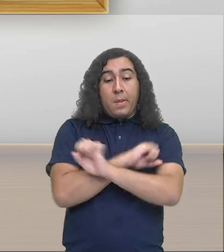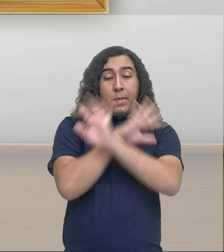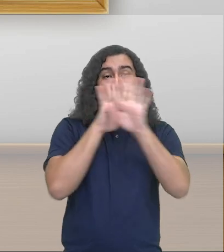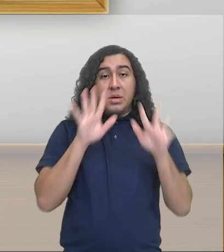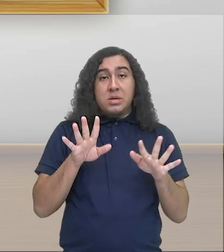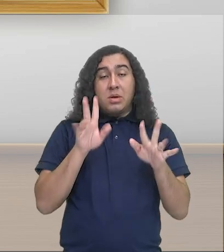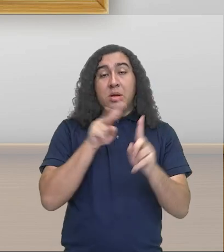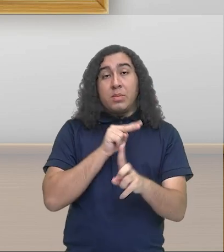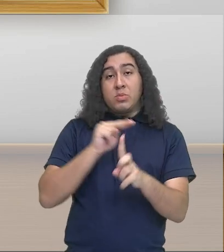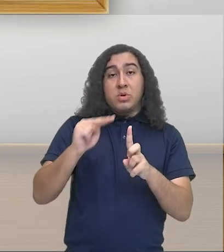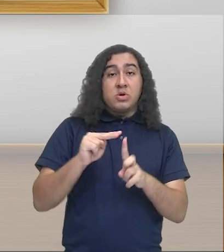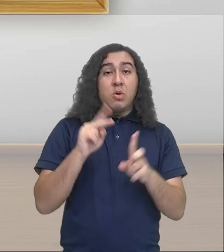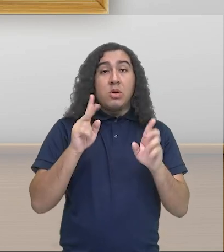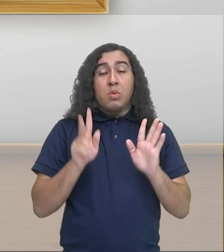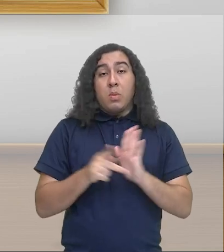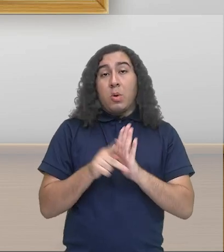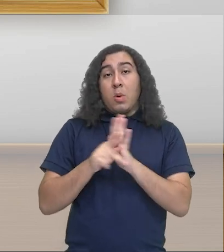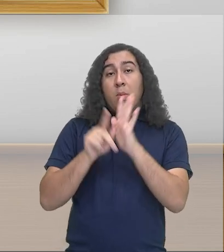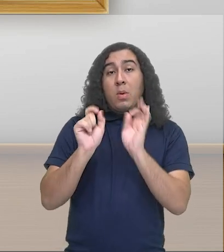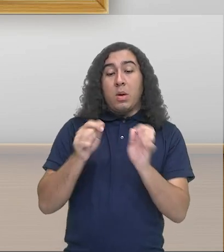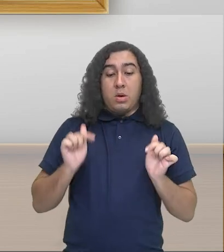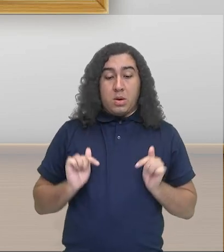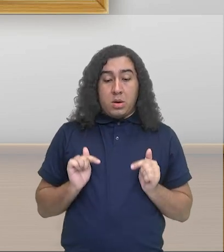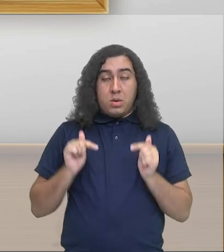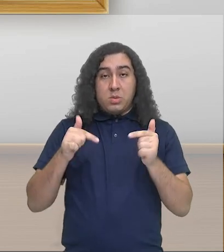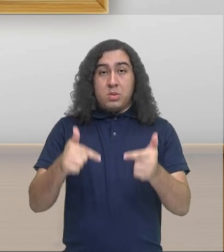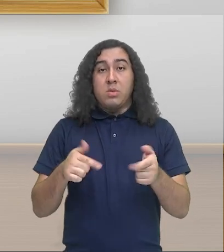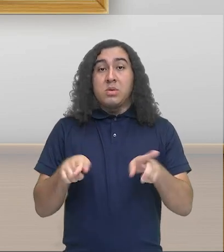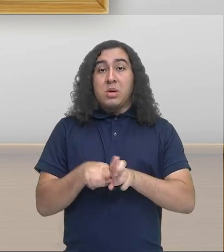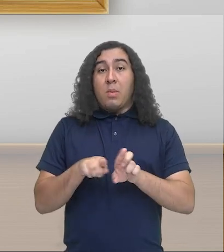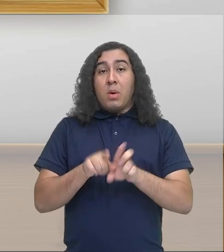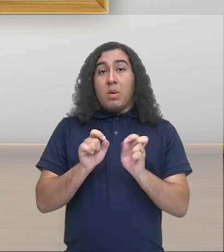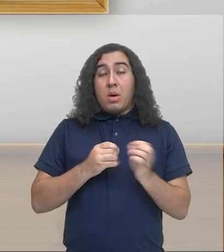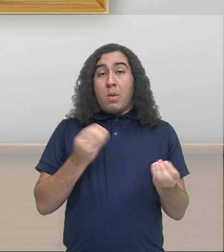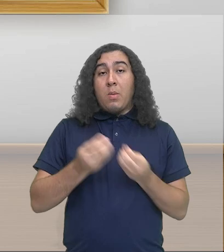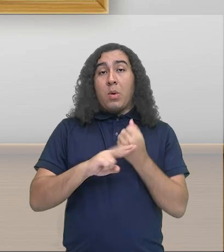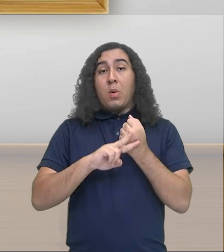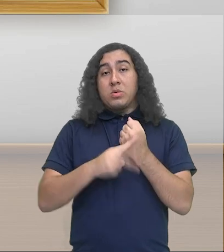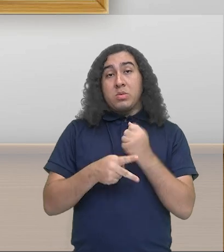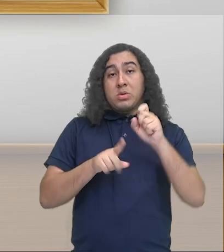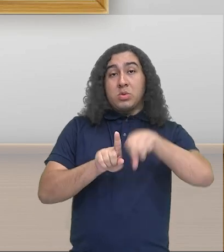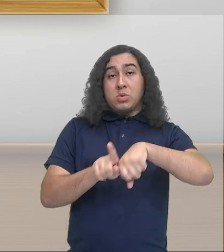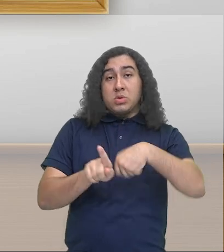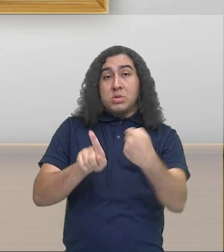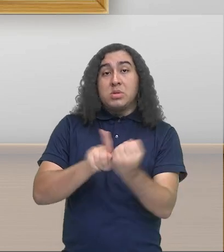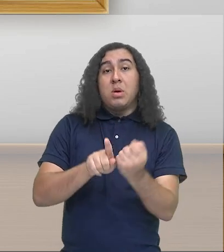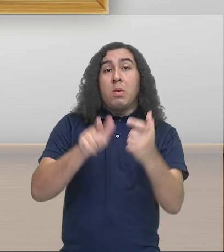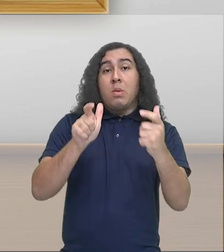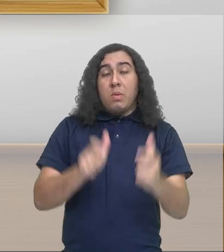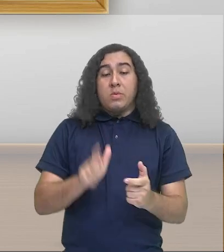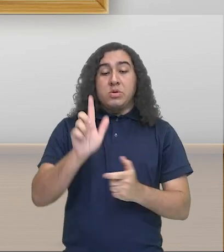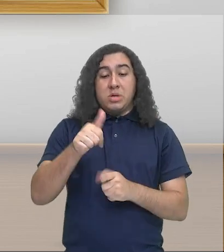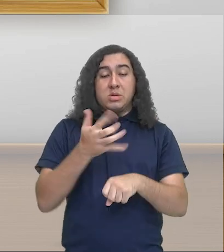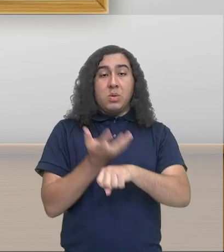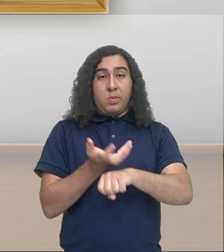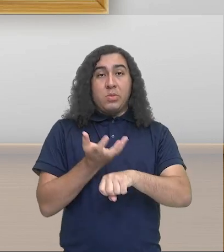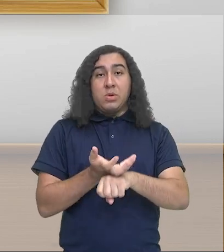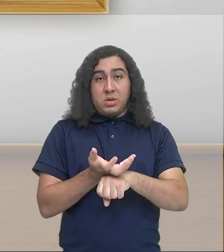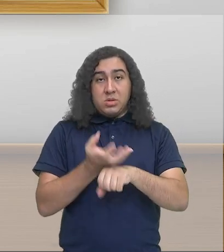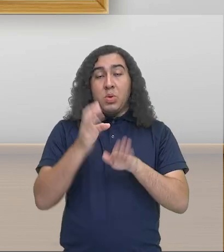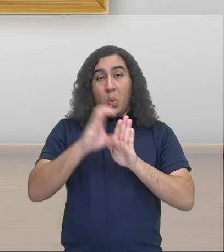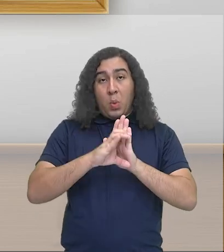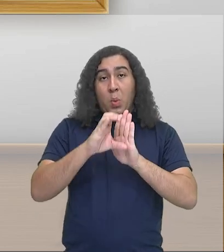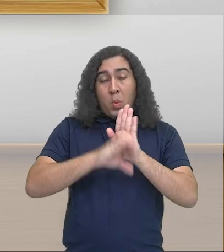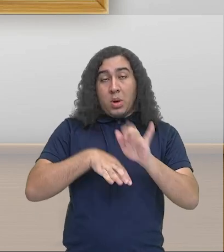visão sobre sua própria atuação e as implicações sociais deste componente